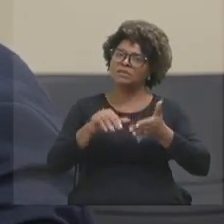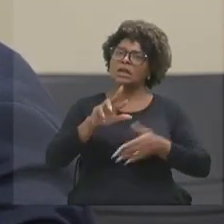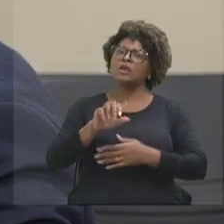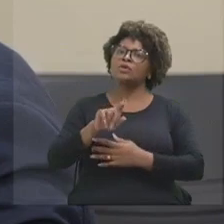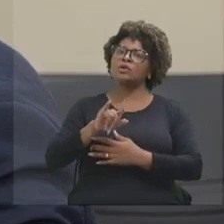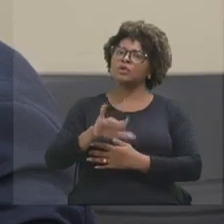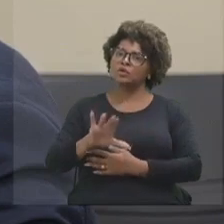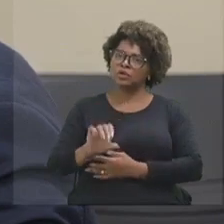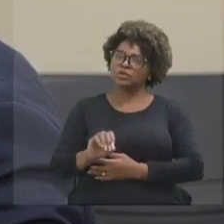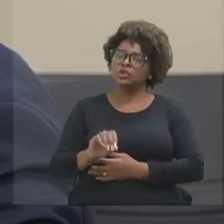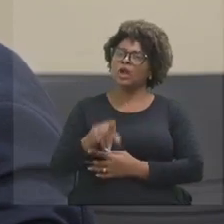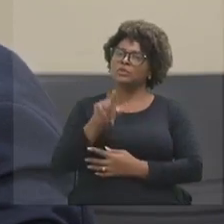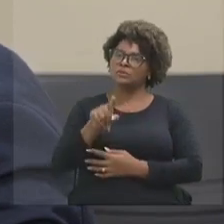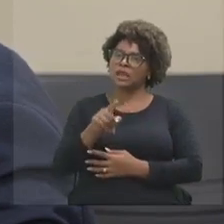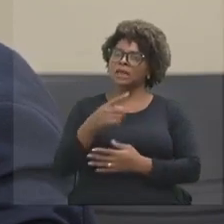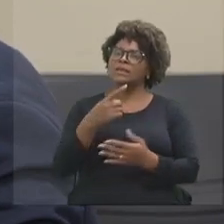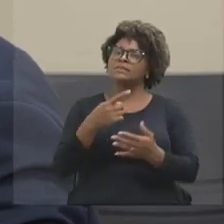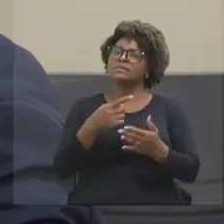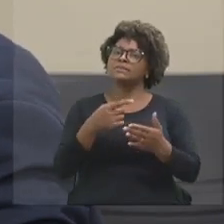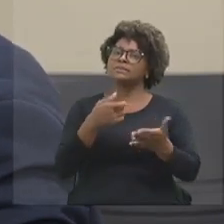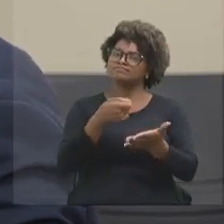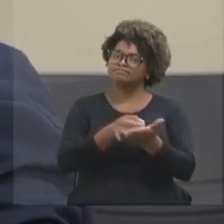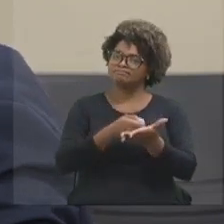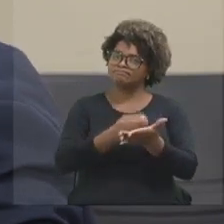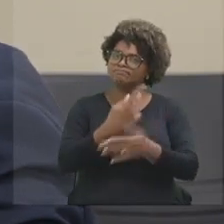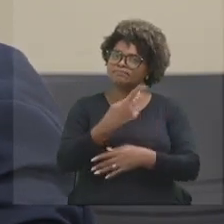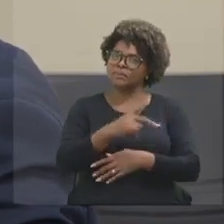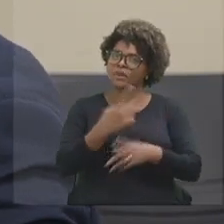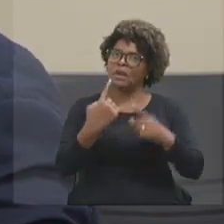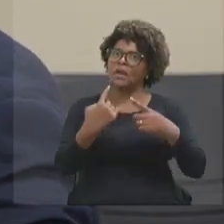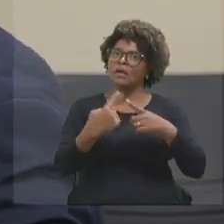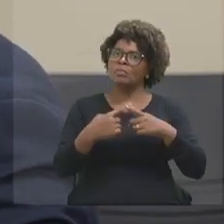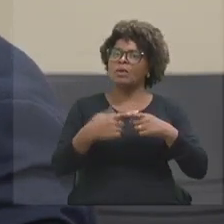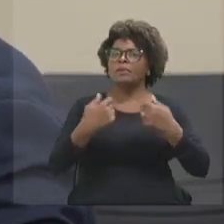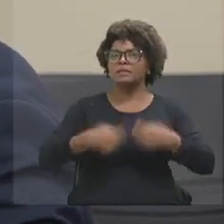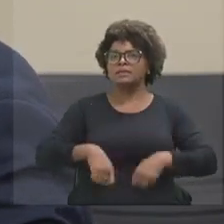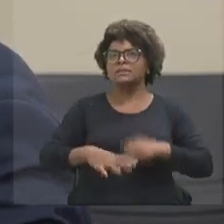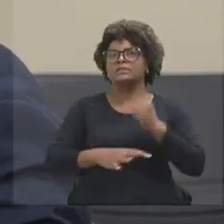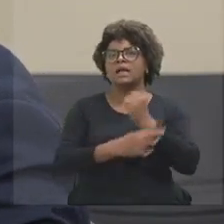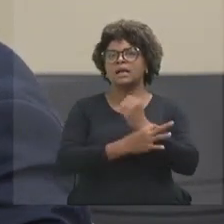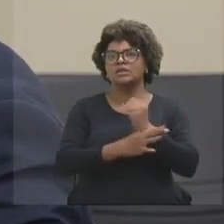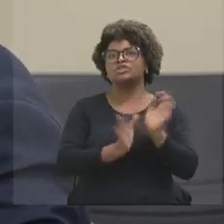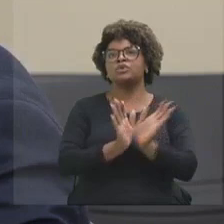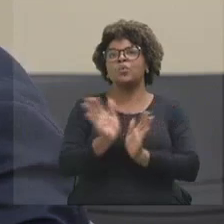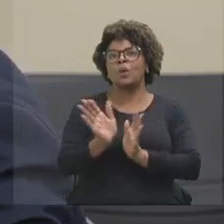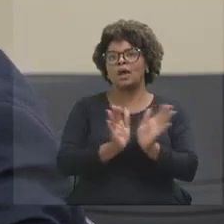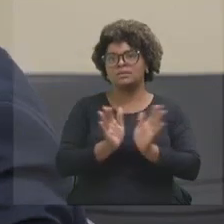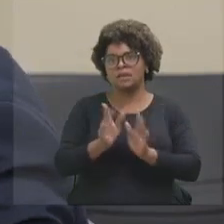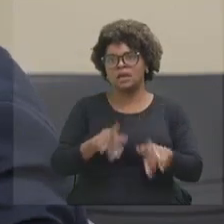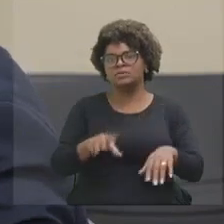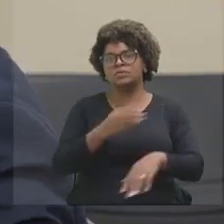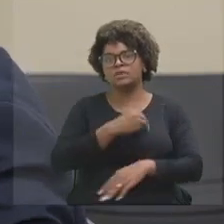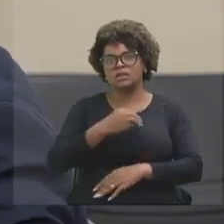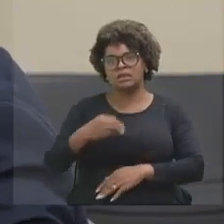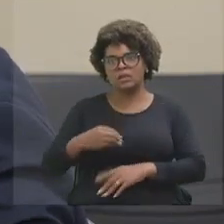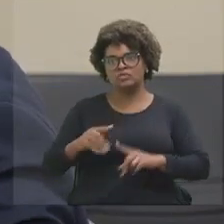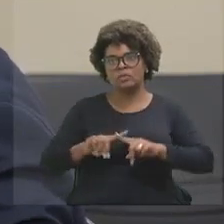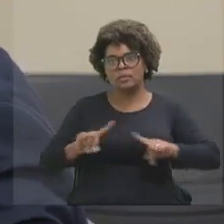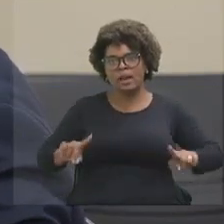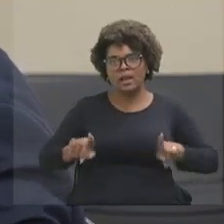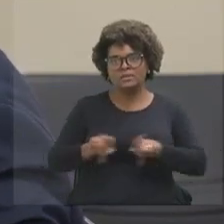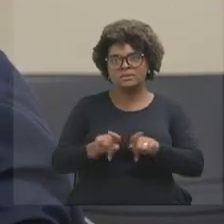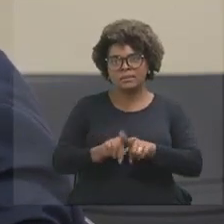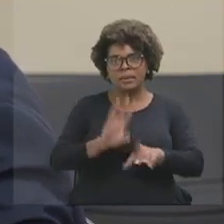sobre essa ponderação da senhora que a gente tem que garantir o acesso à atenção primária da Saúde Mas temos que garantir também ao atendimento